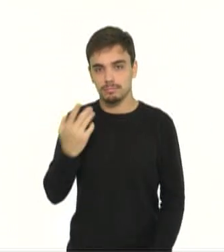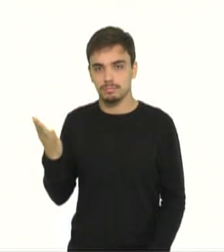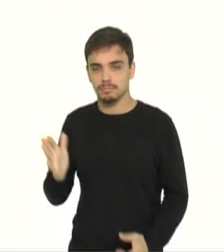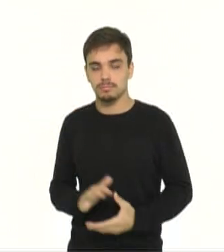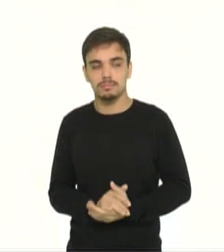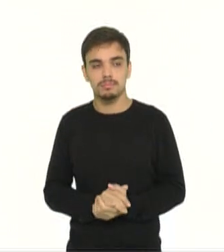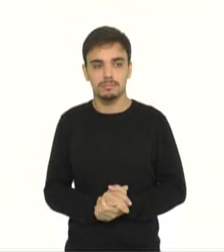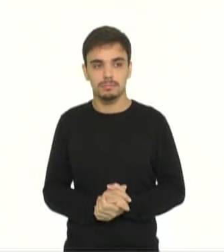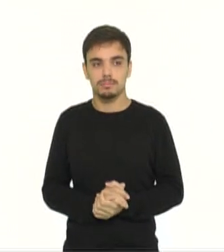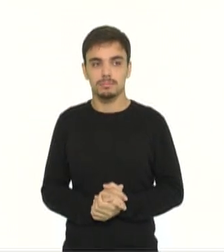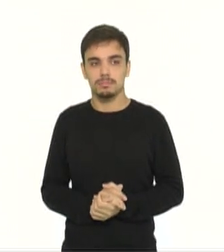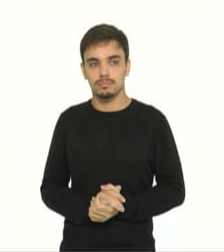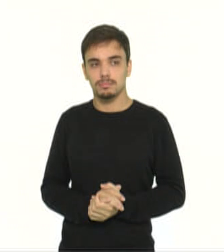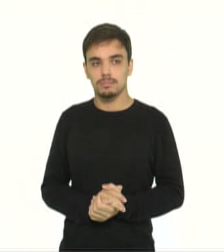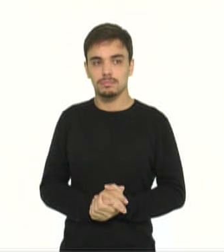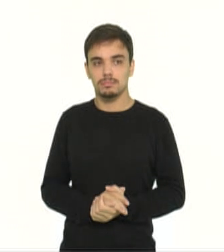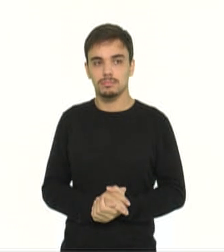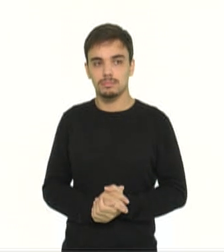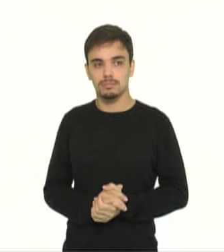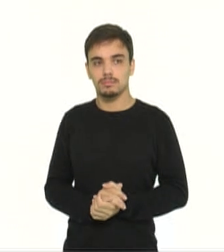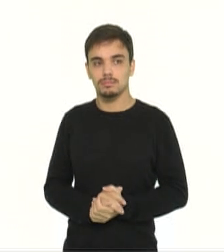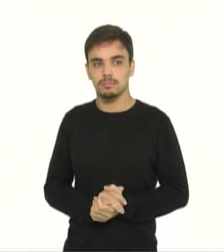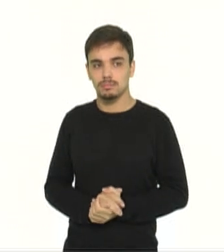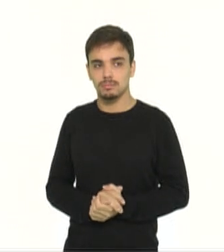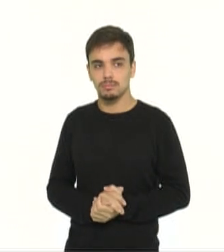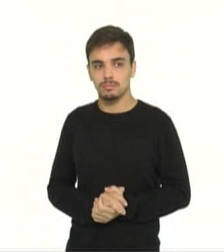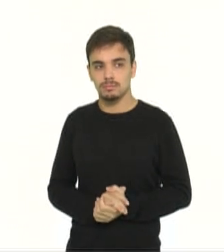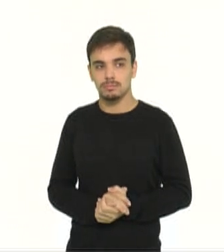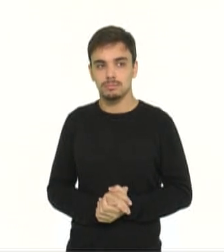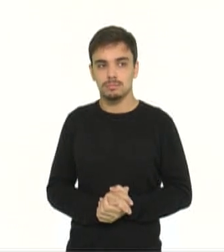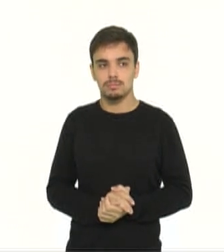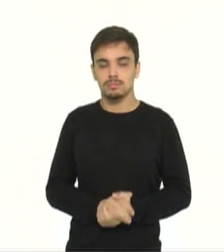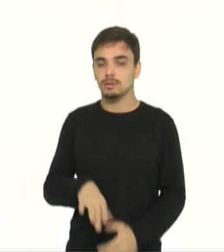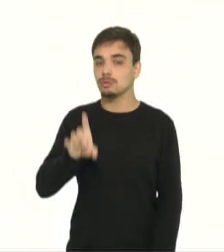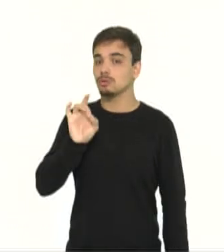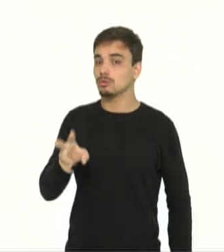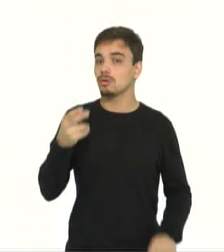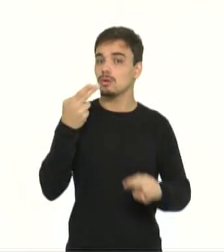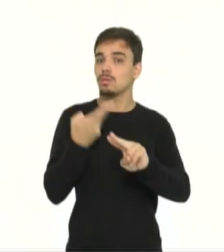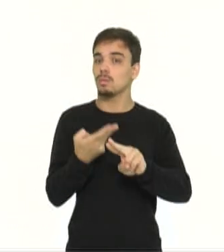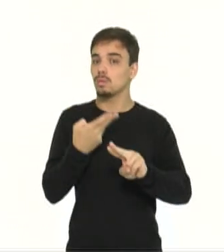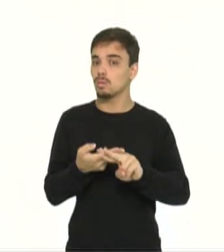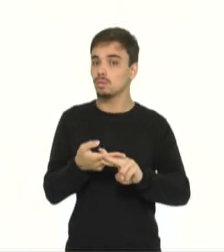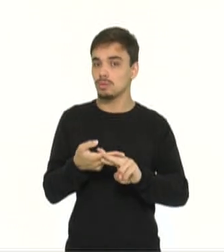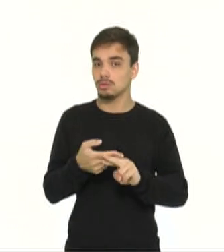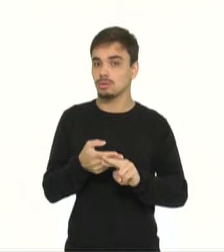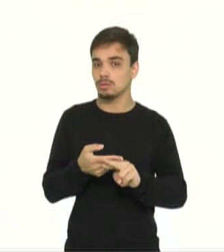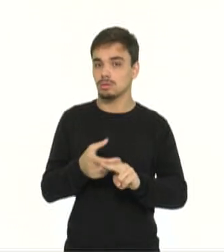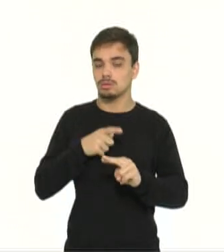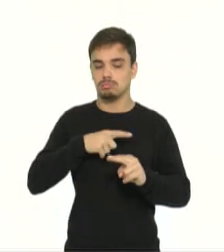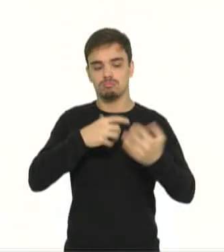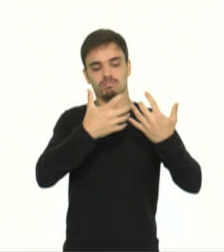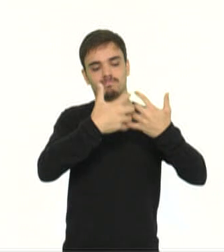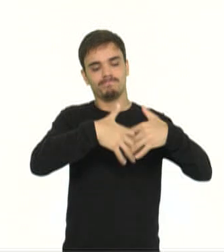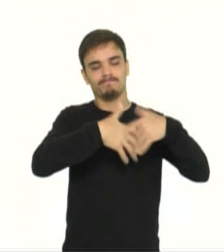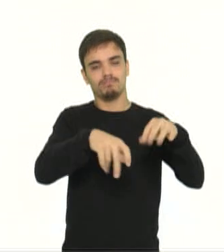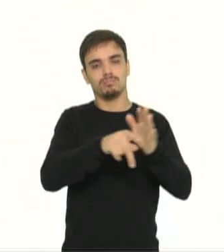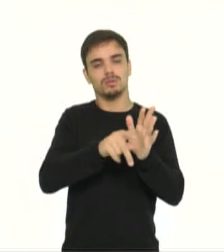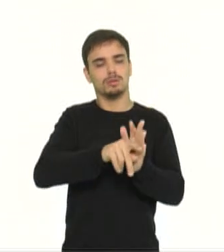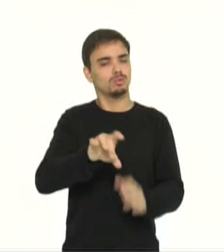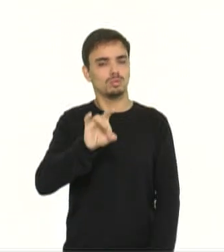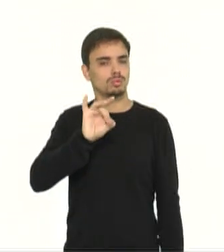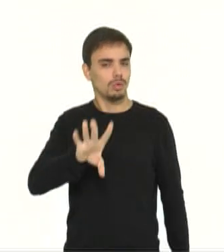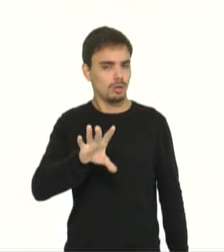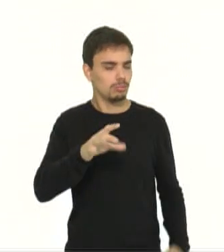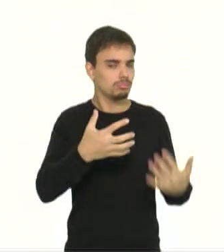privacy default settings for the apps and site. Só use as configurações, apenas